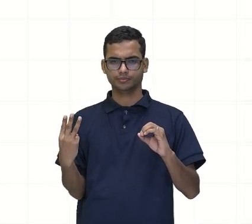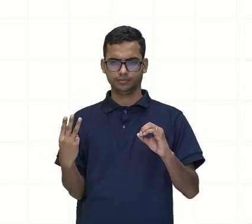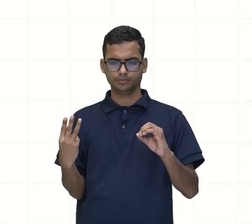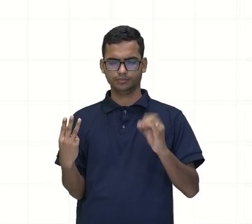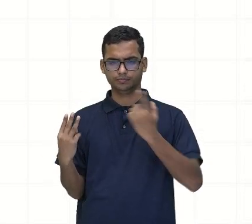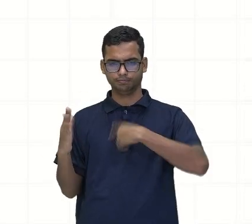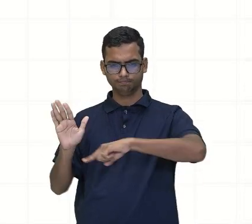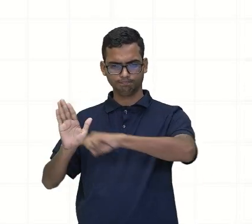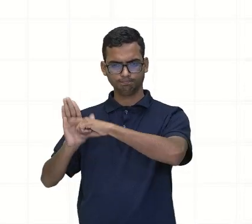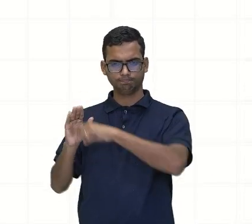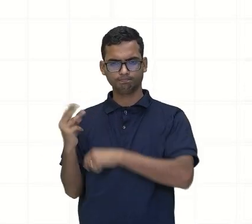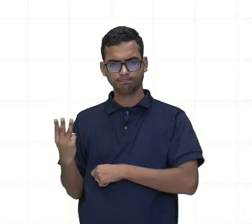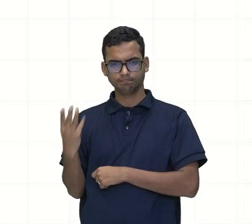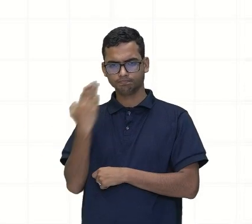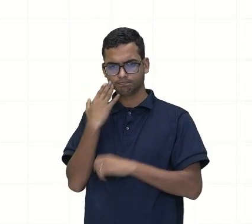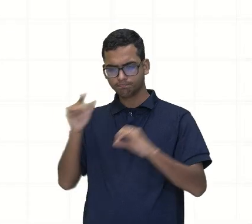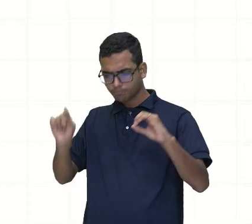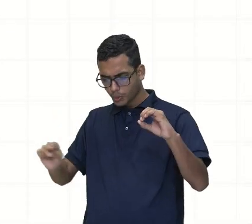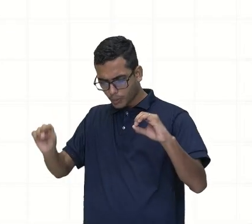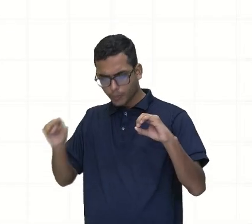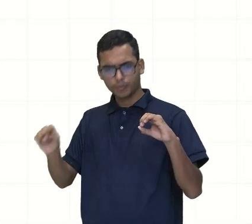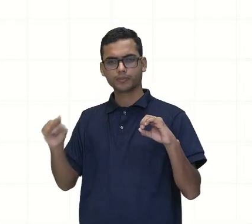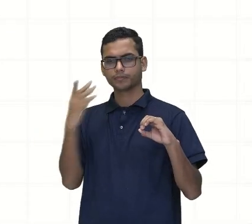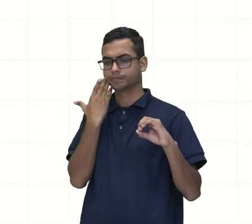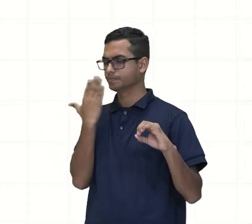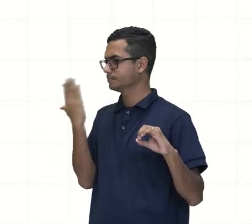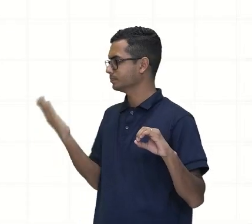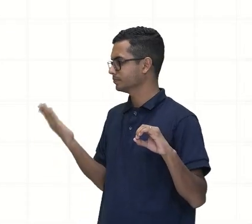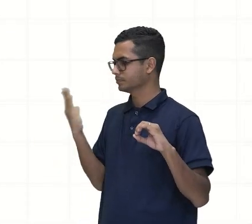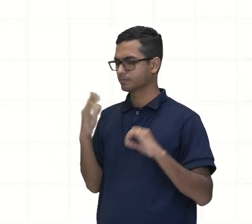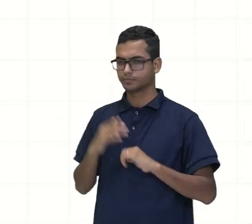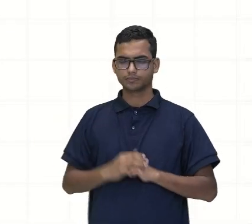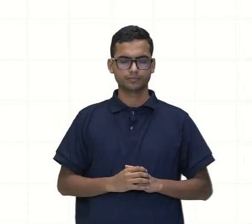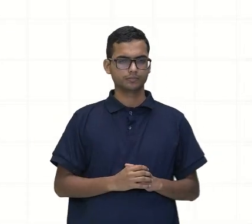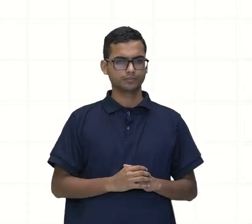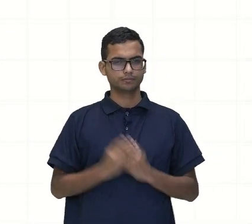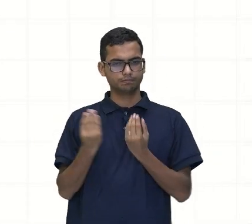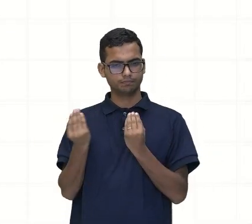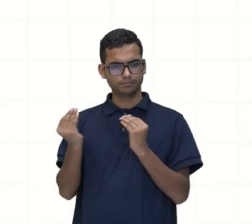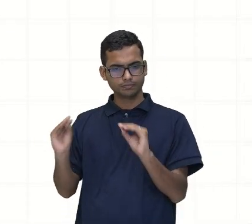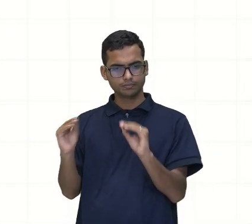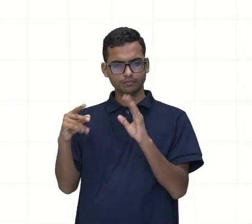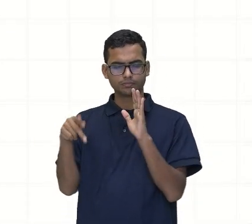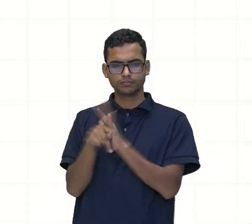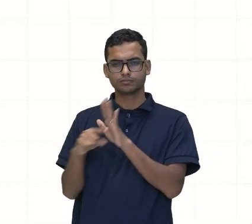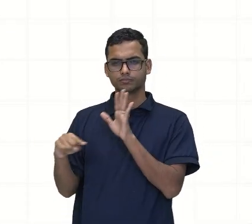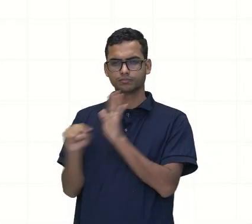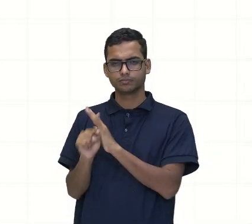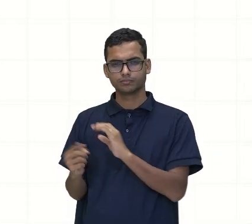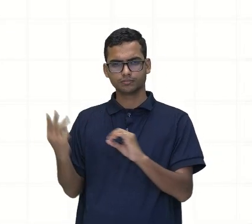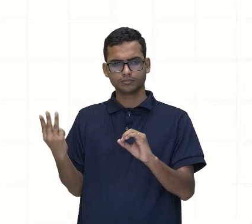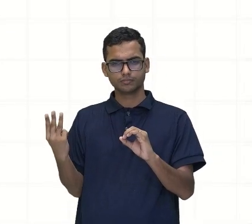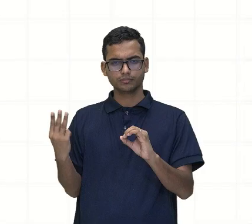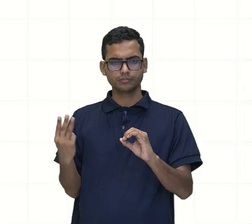o ponto que equivale a menos 3. Então, vamos marcar, ó, menos